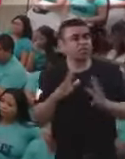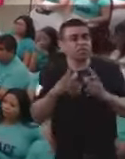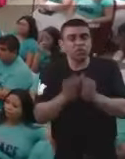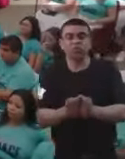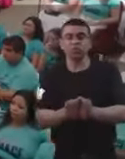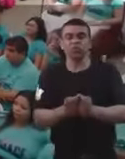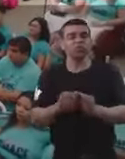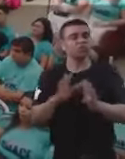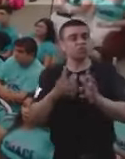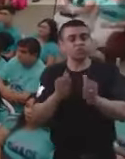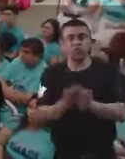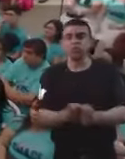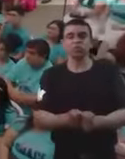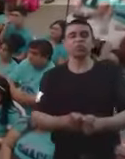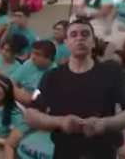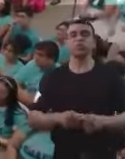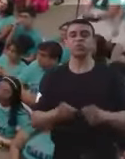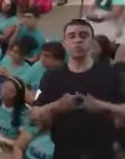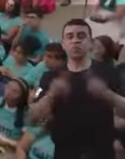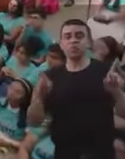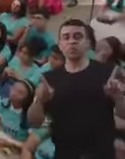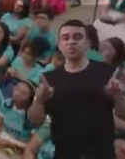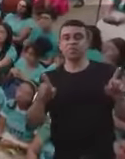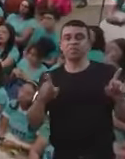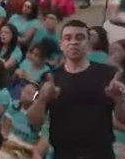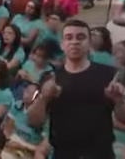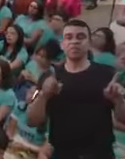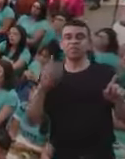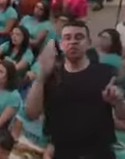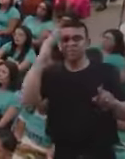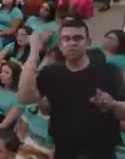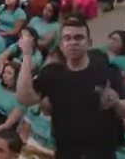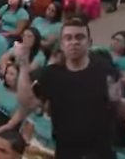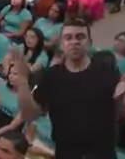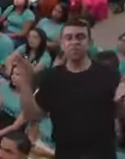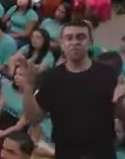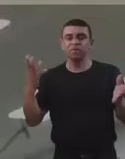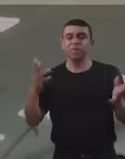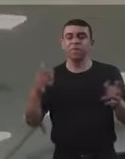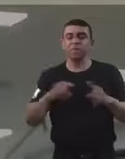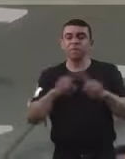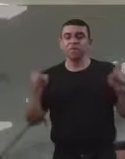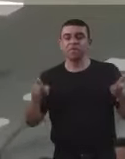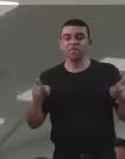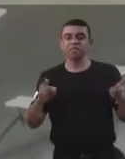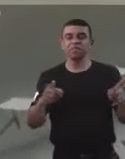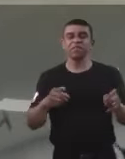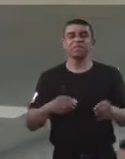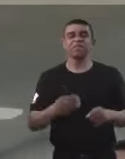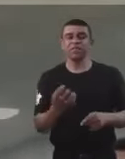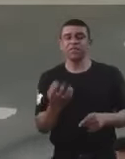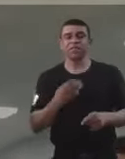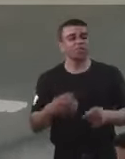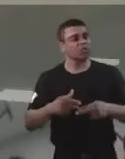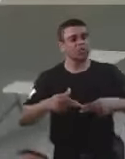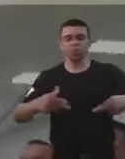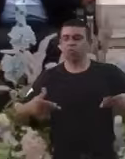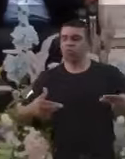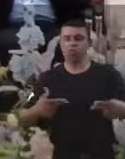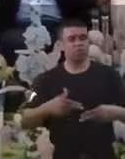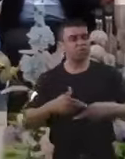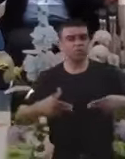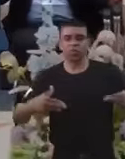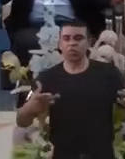mais e se sente incompleto quando perde coisas. Ele pode perder gente, não nem aí. Ele pode